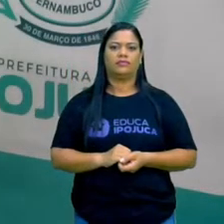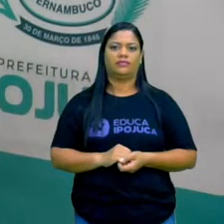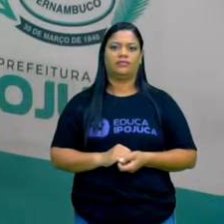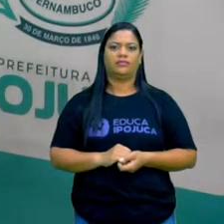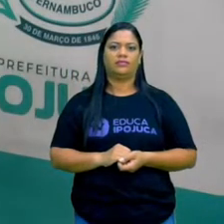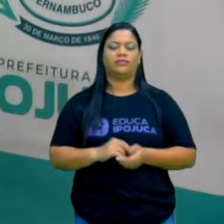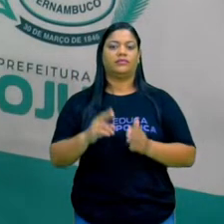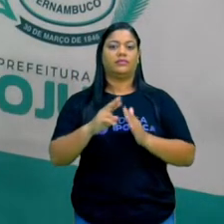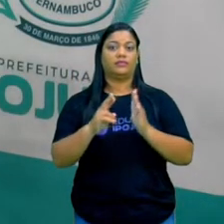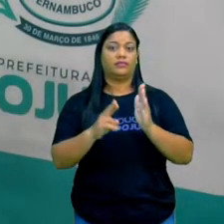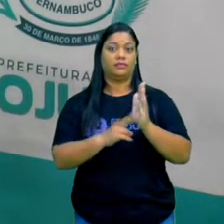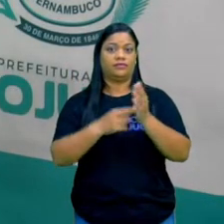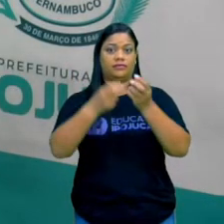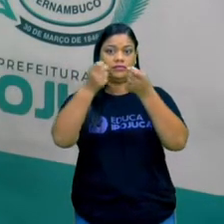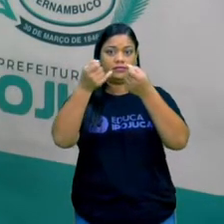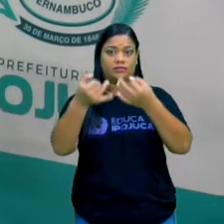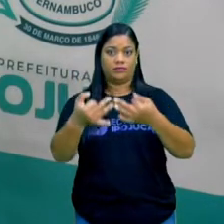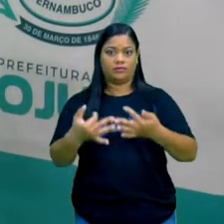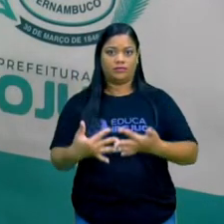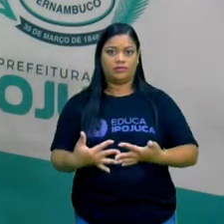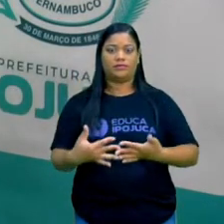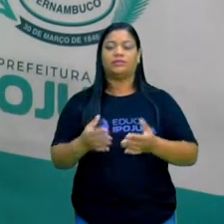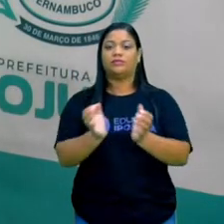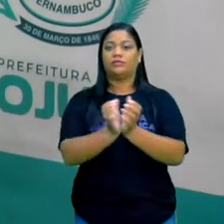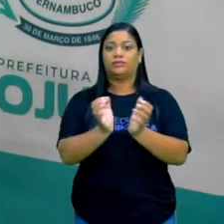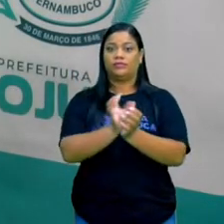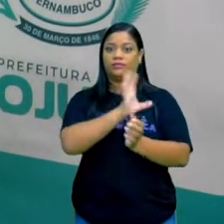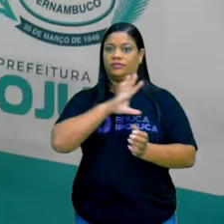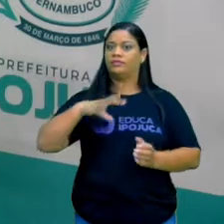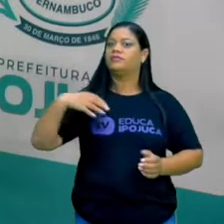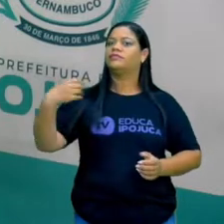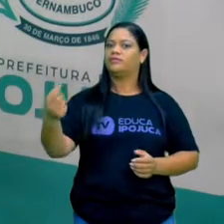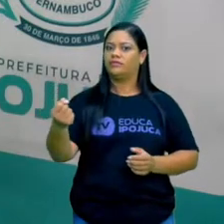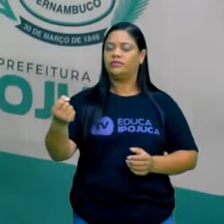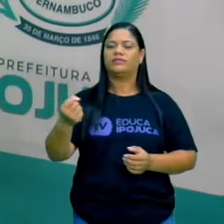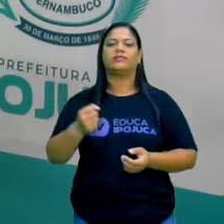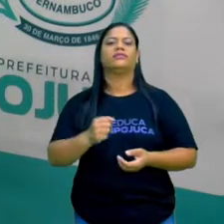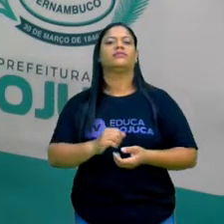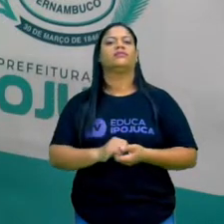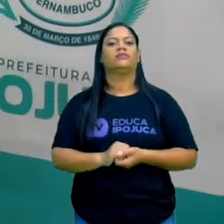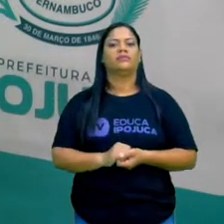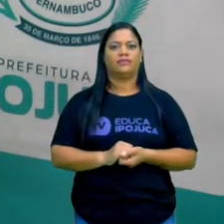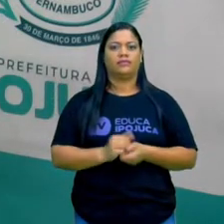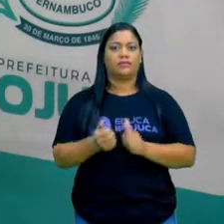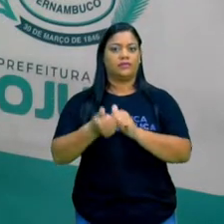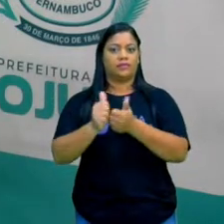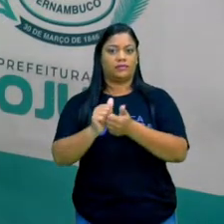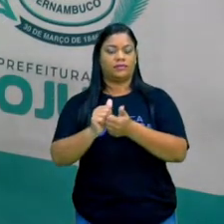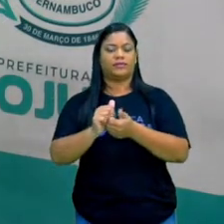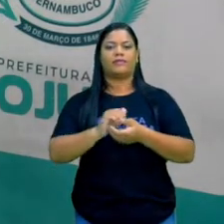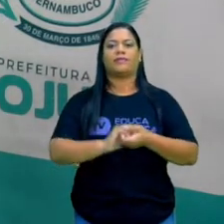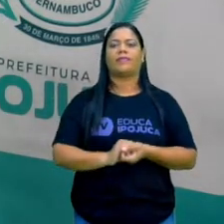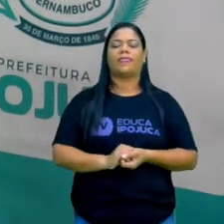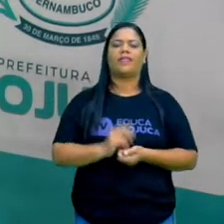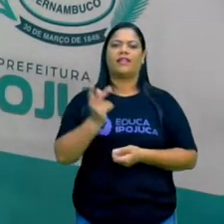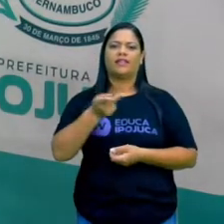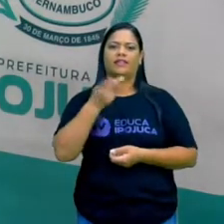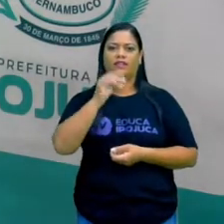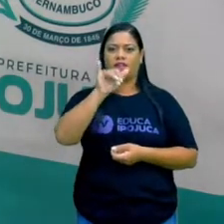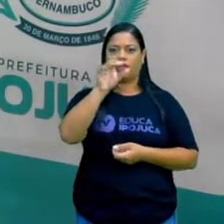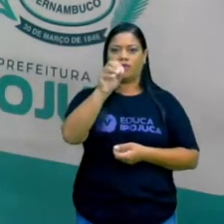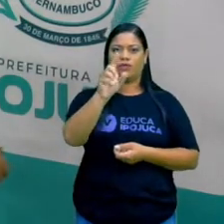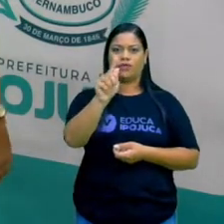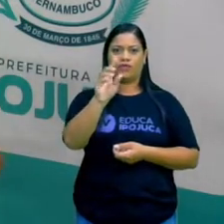regras pré-estabelecidas, tem competitividade, tem competição. Isso é um esporte. Quando a gente fala